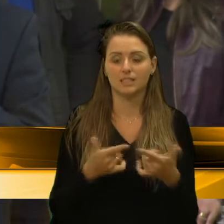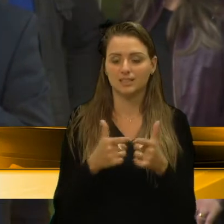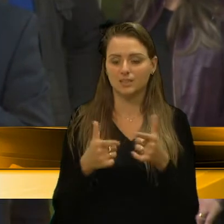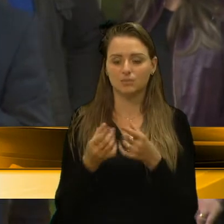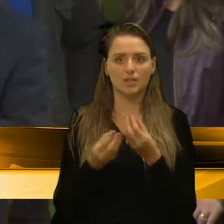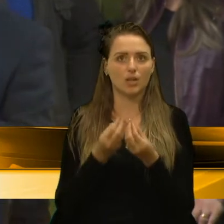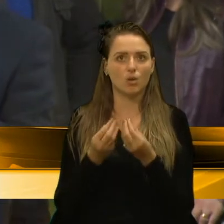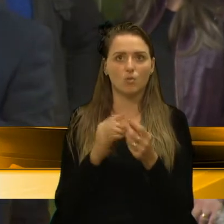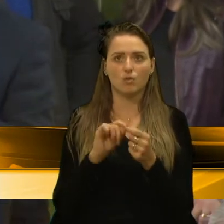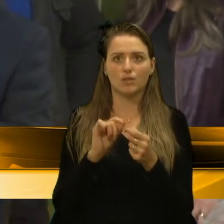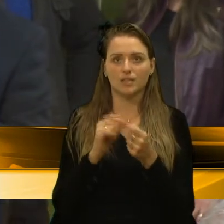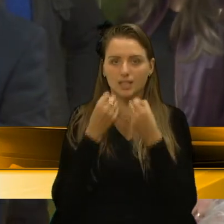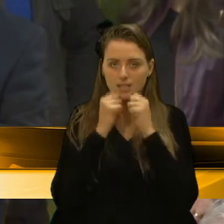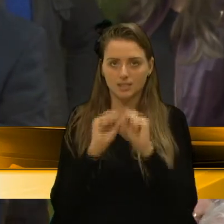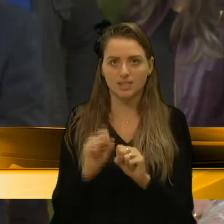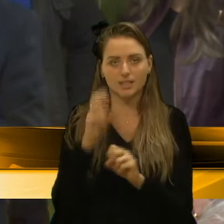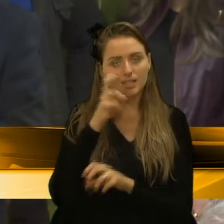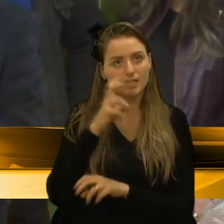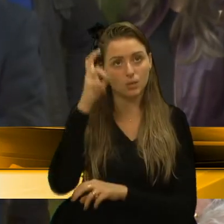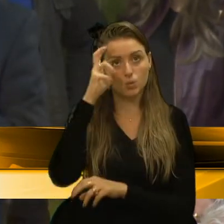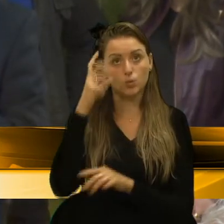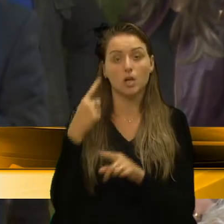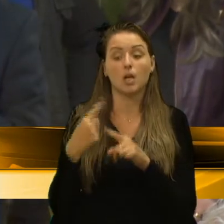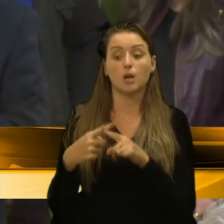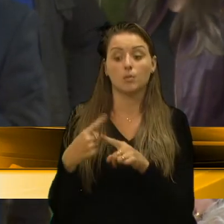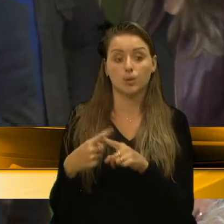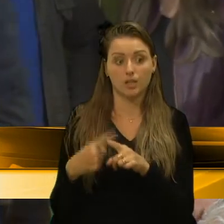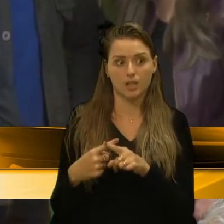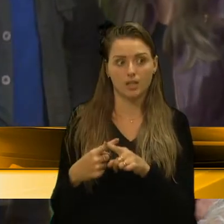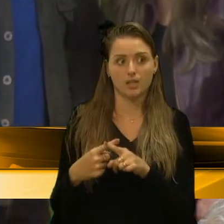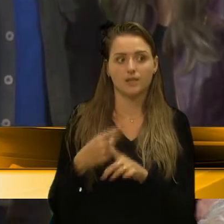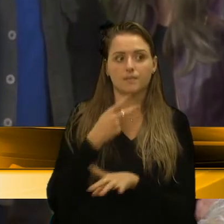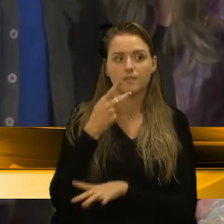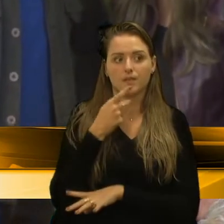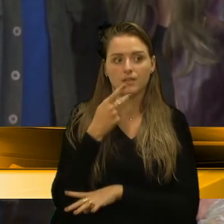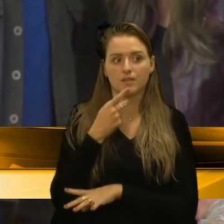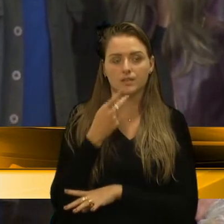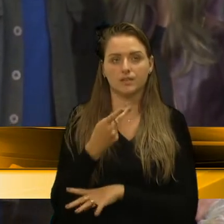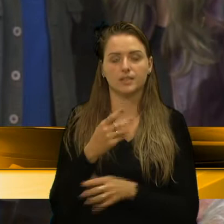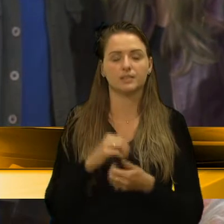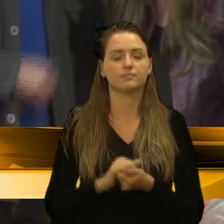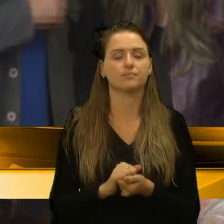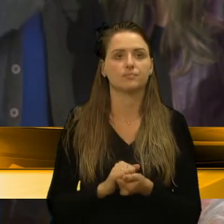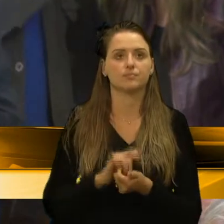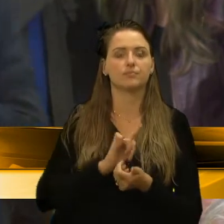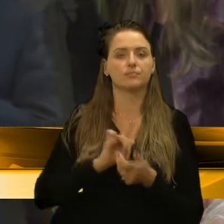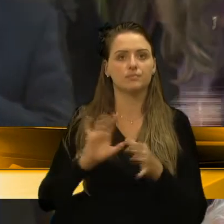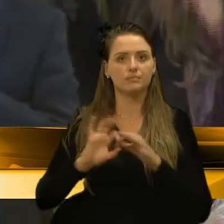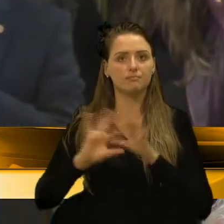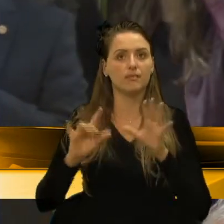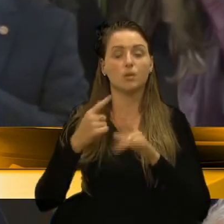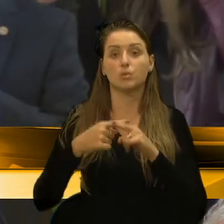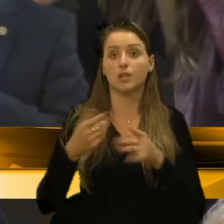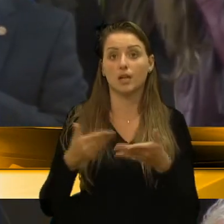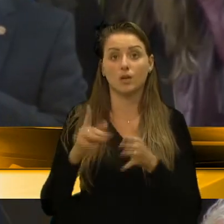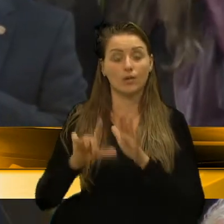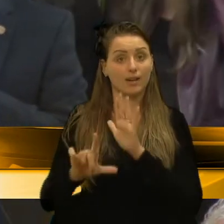engessada, a Secretaria Municipal da Cultura. Por quê? Porque ela vai ter que deixar de fazer outros investimentos, porque virou lei.